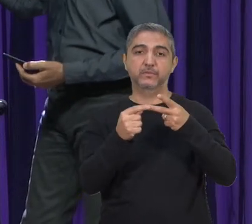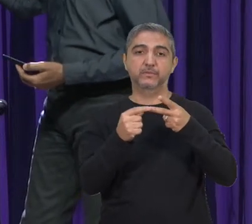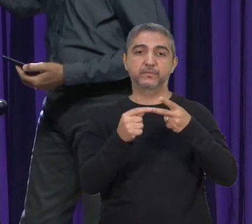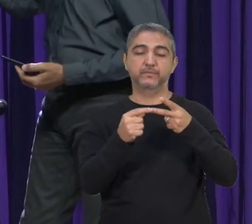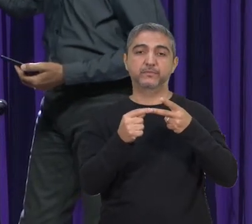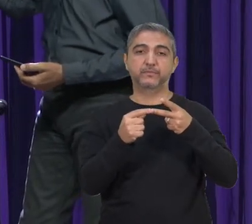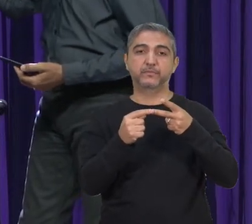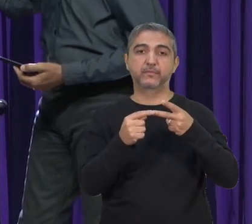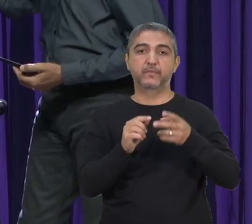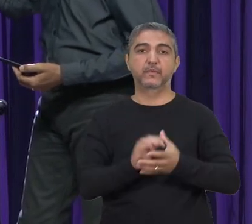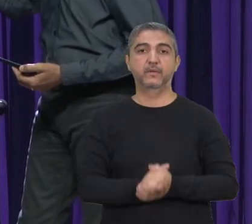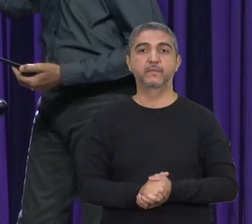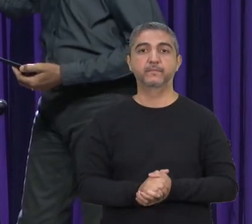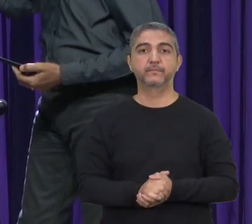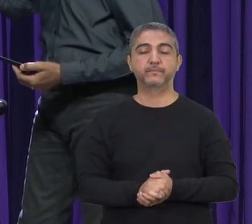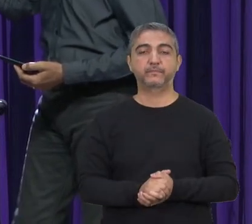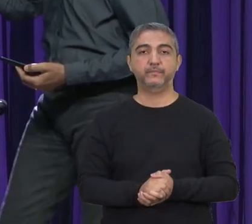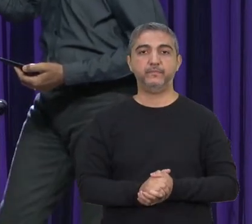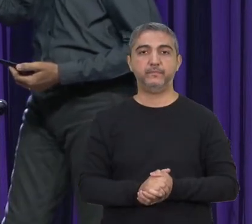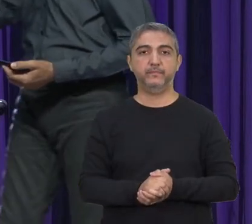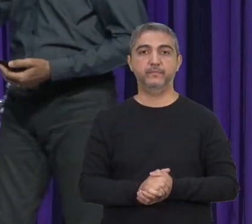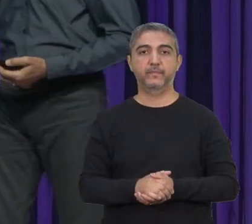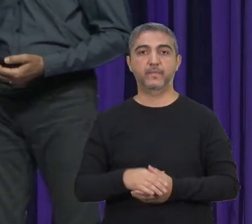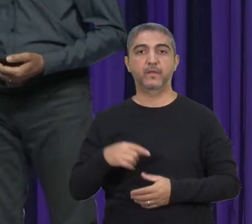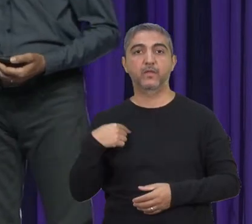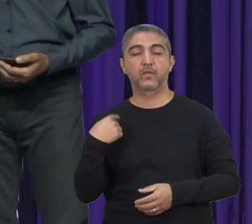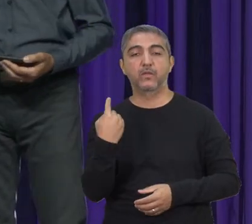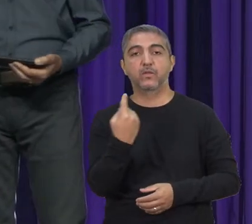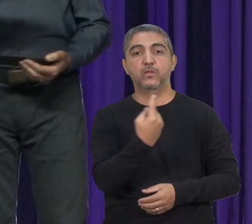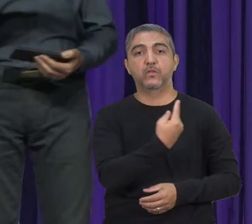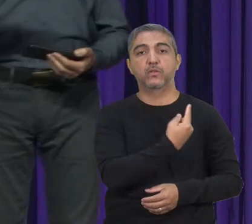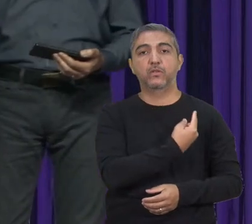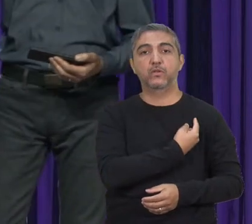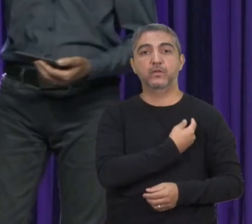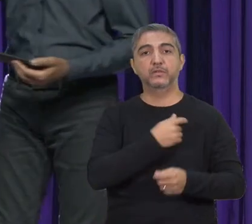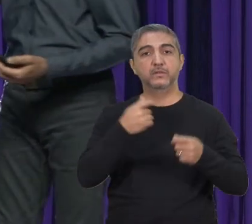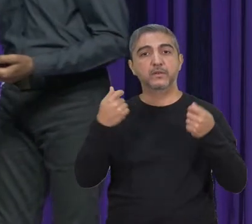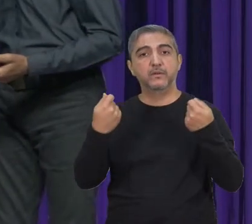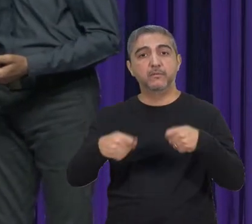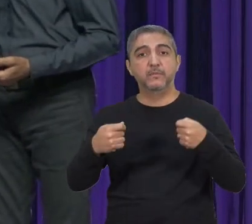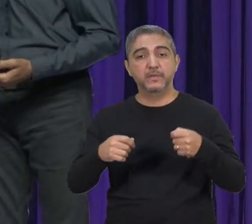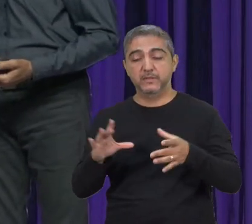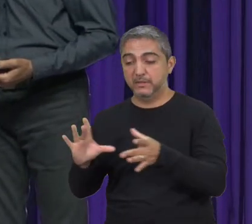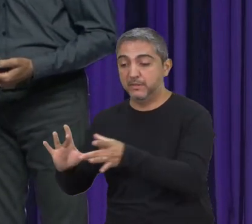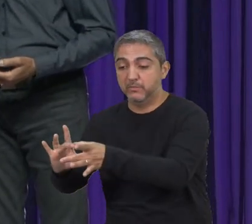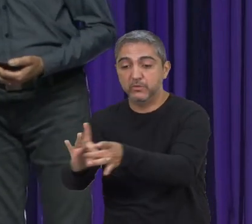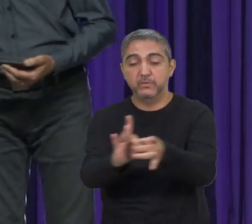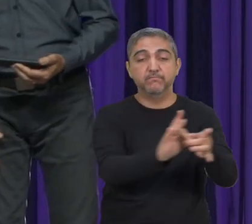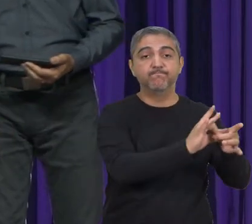conseguimos amar se não estivermos juntos uns com os outros.